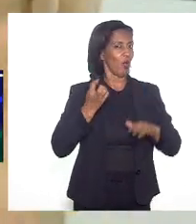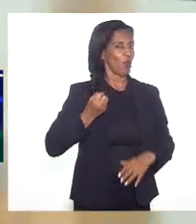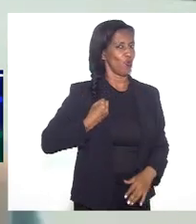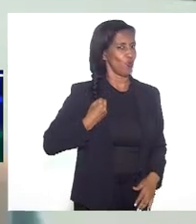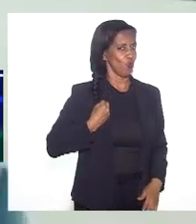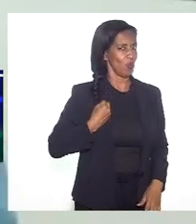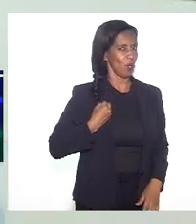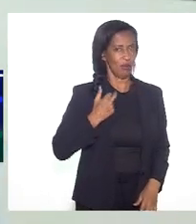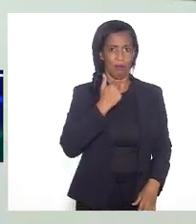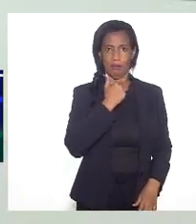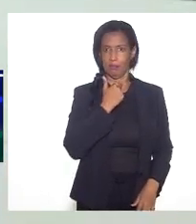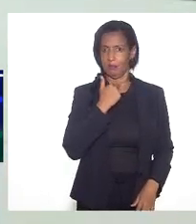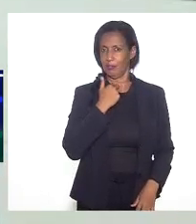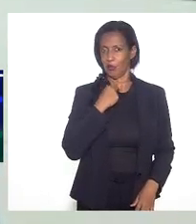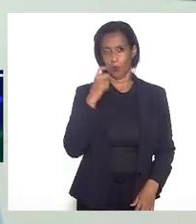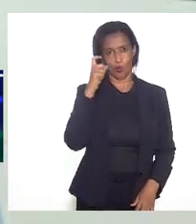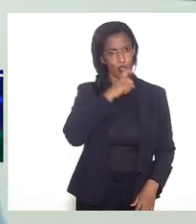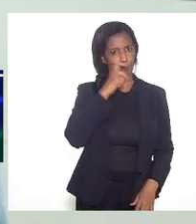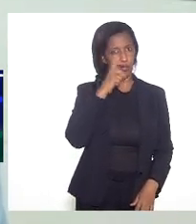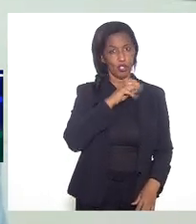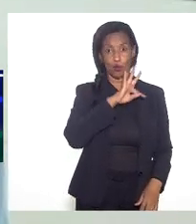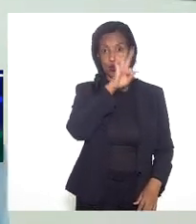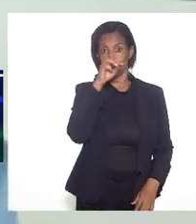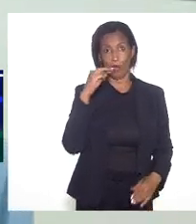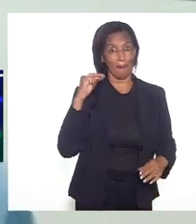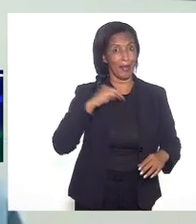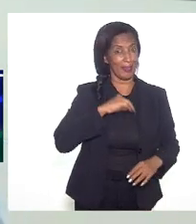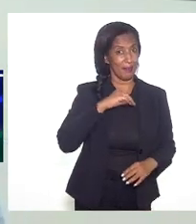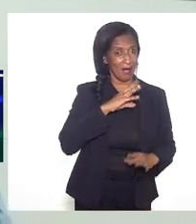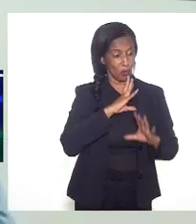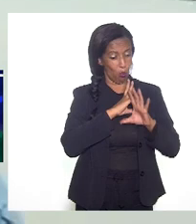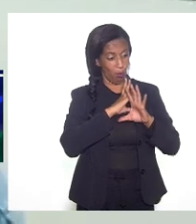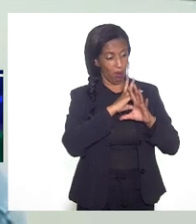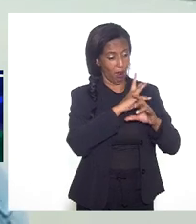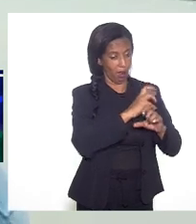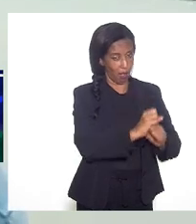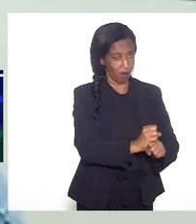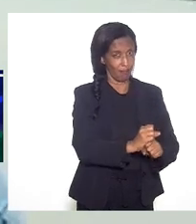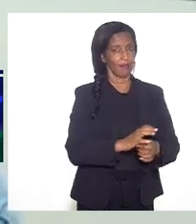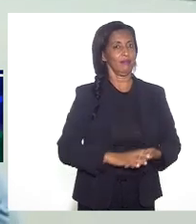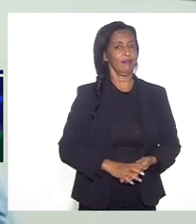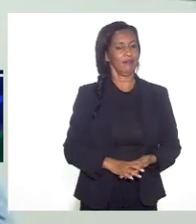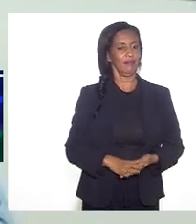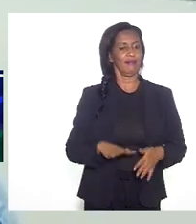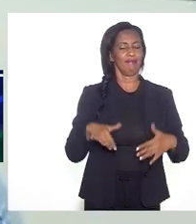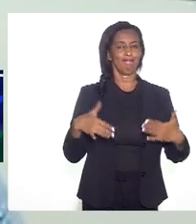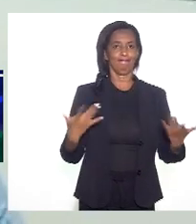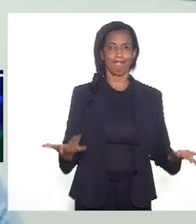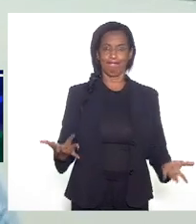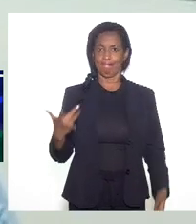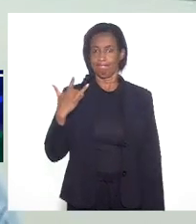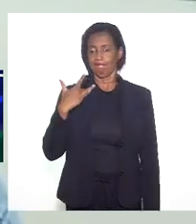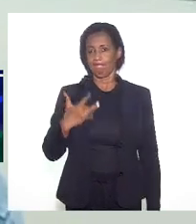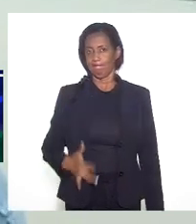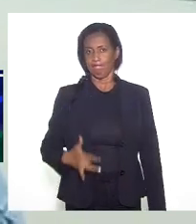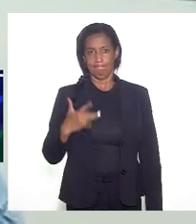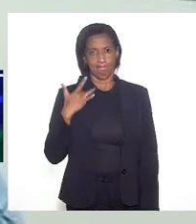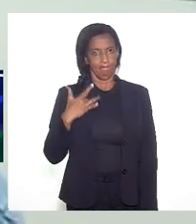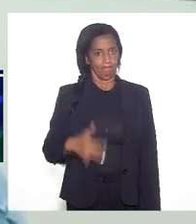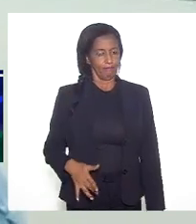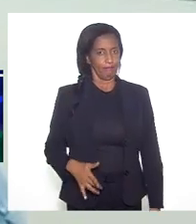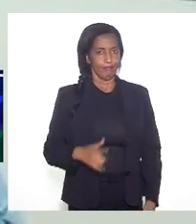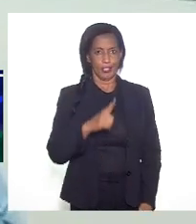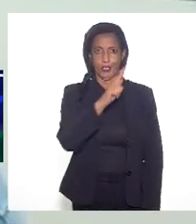não podem mentir. Isso tudo é conta, isso tudo é matemática. Então, eu queria encerrar dizendo que é uma lástima